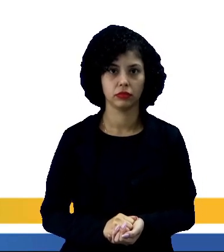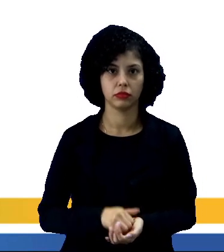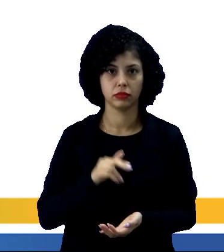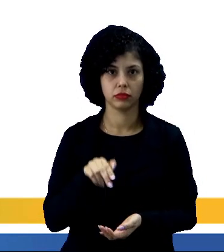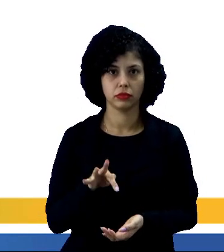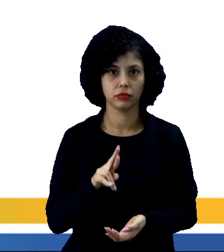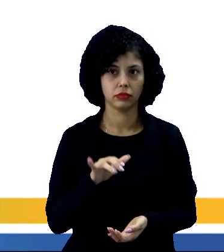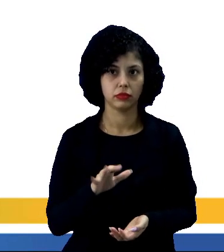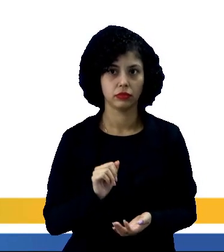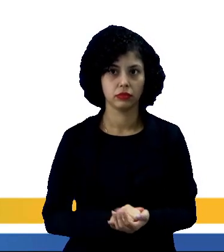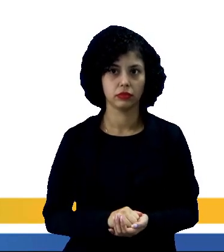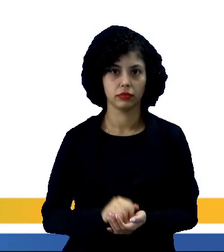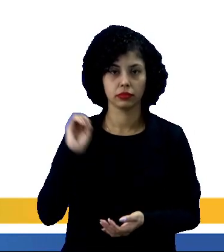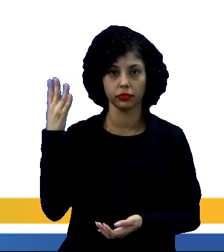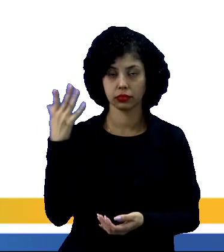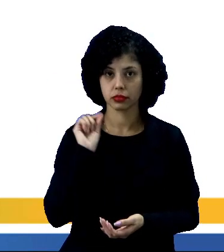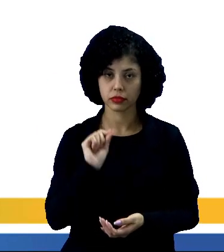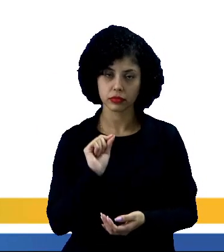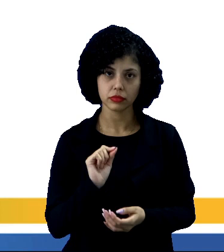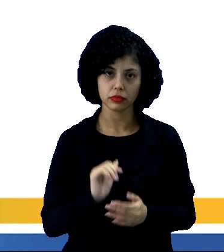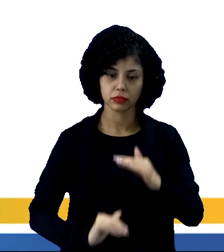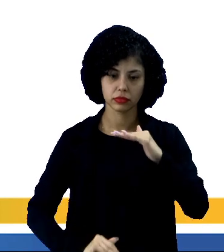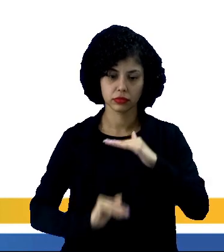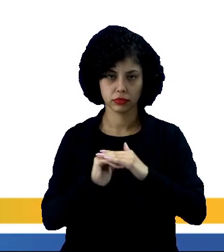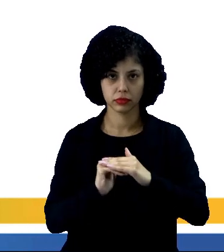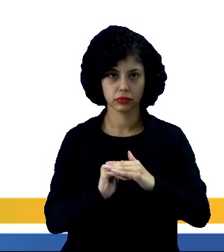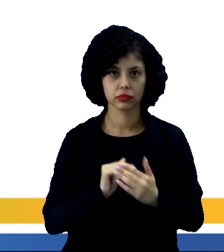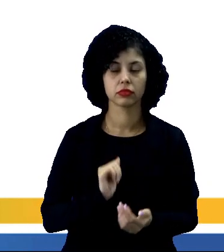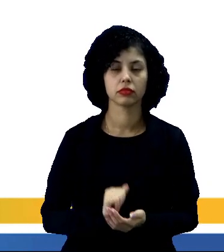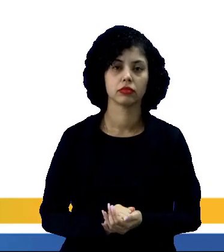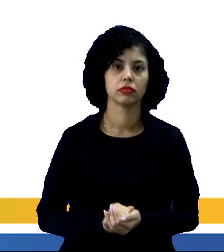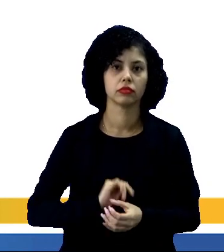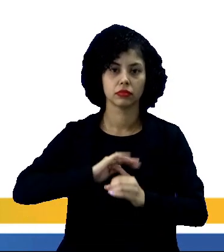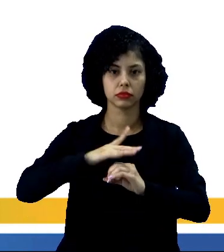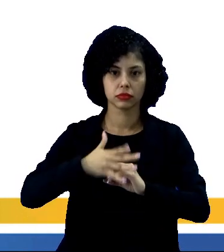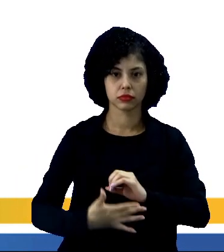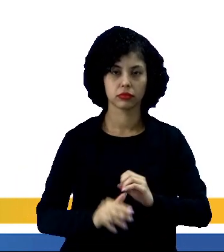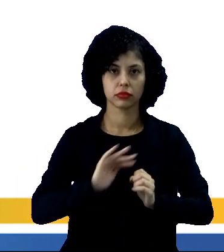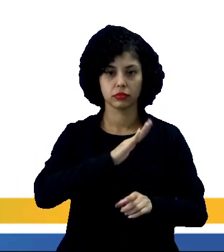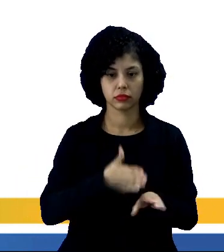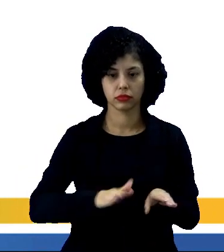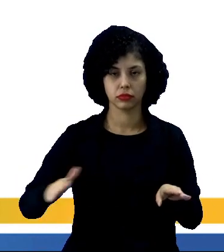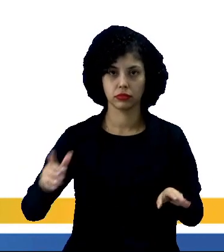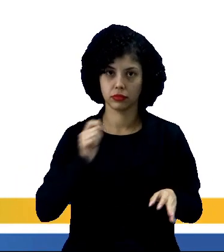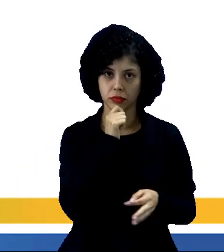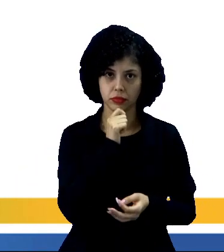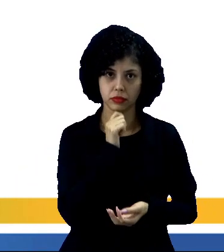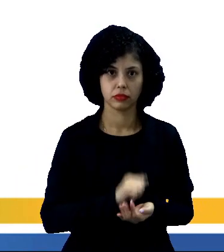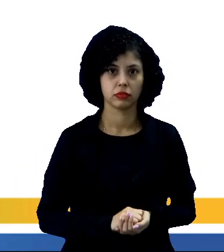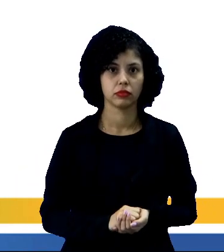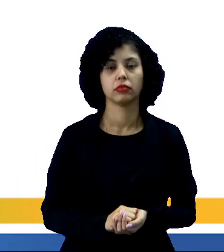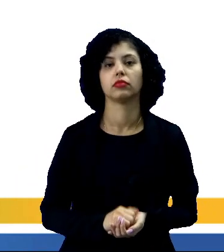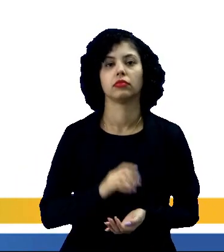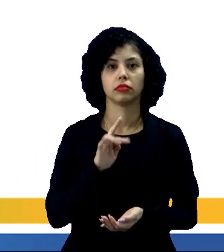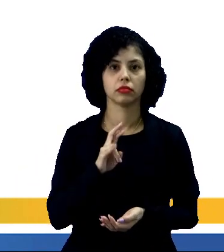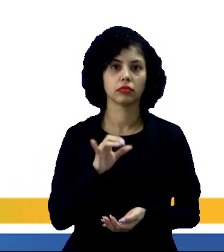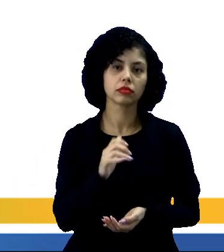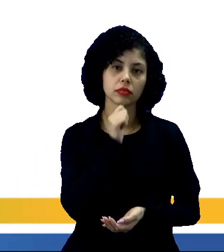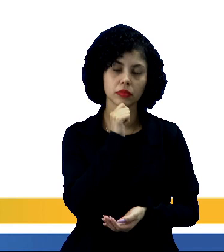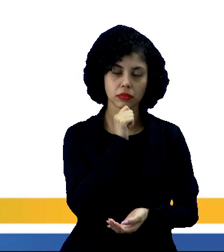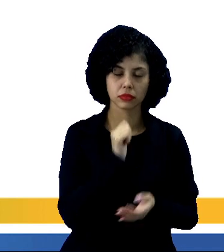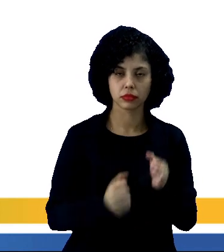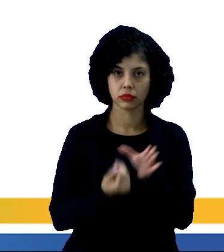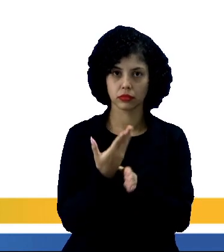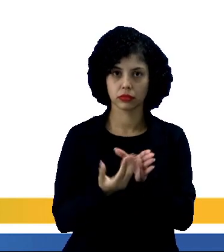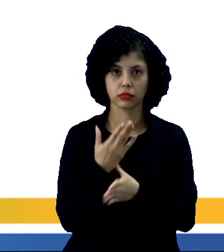altifalante, né, de diafragma, causando mudança de pressão atmosférica para formar ondas acústicas. As ondas acústicas